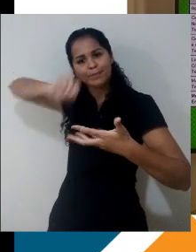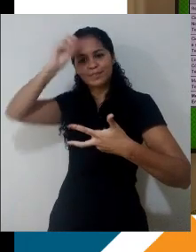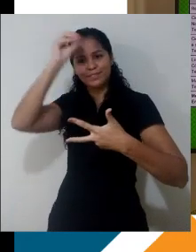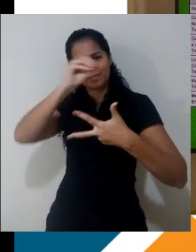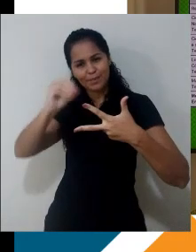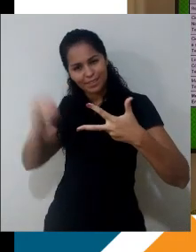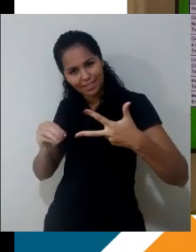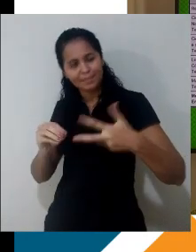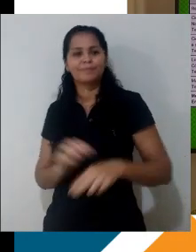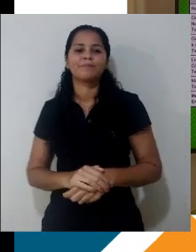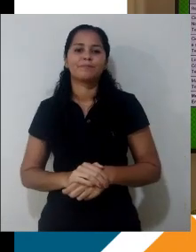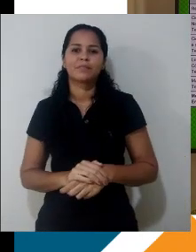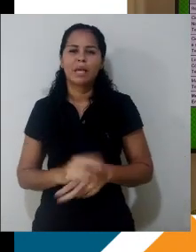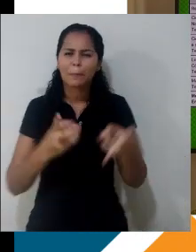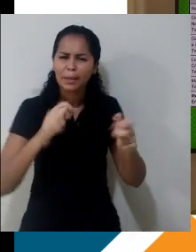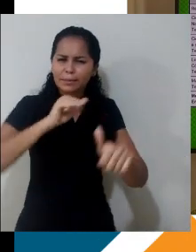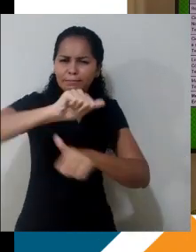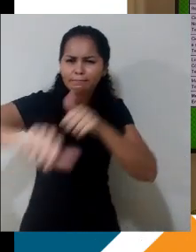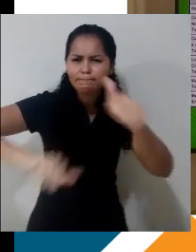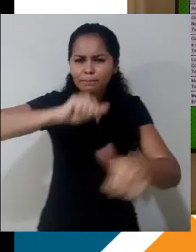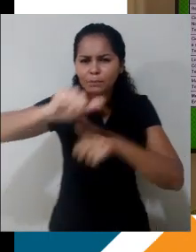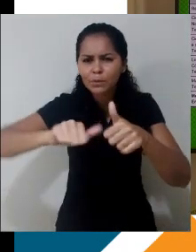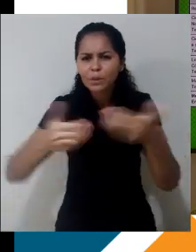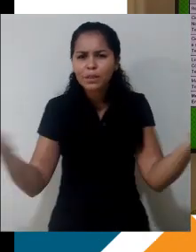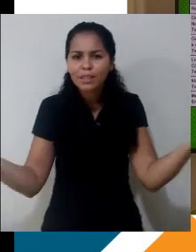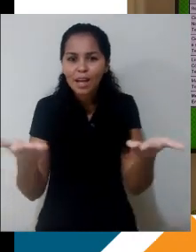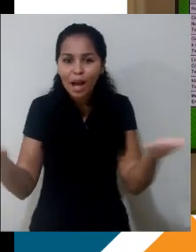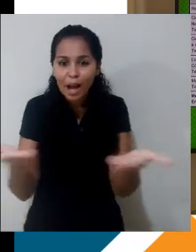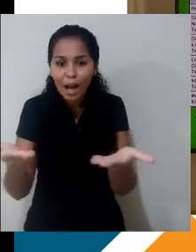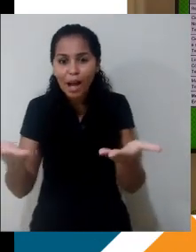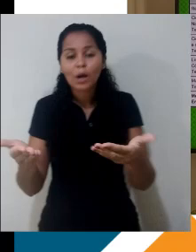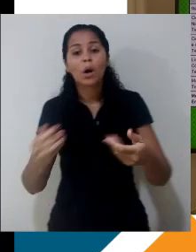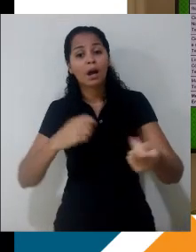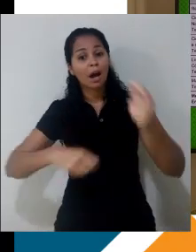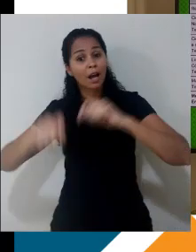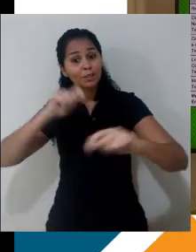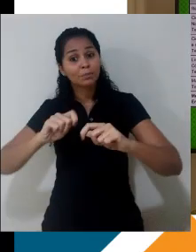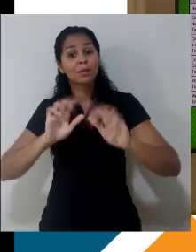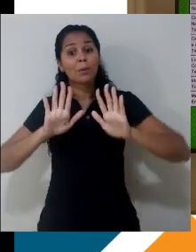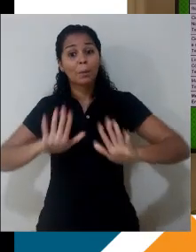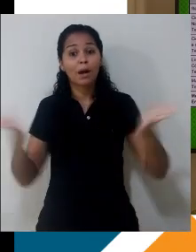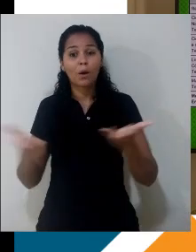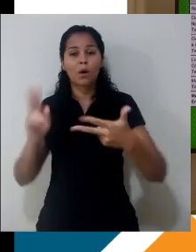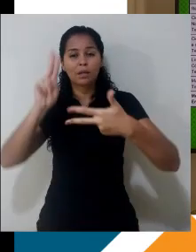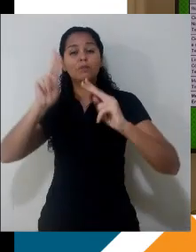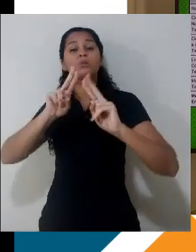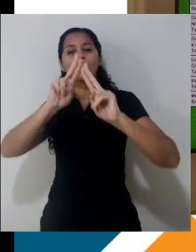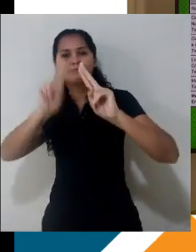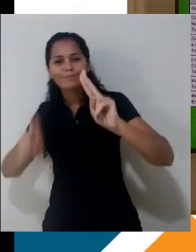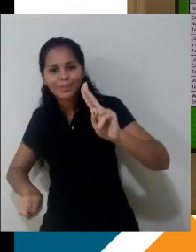Olha como muda quando a gente trabalha aí administração oferecida pela UFRJ, o curso oferecido de administração pela